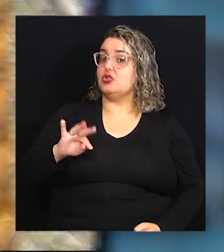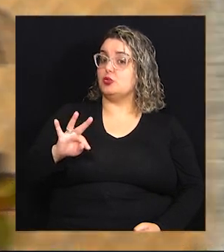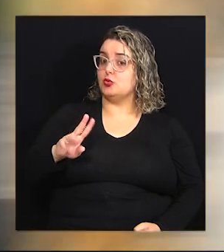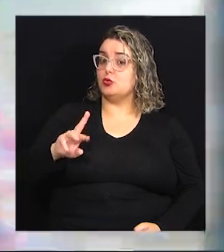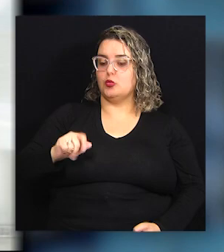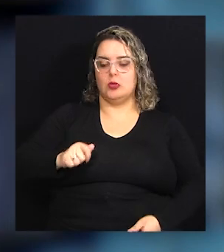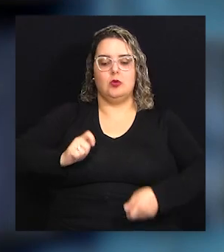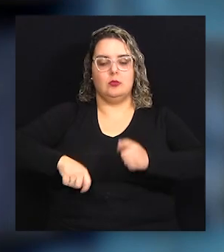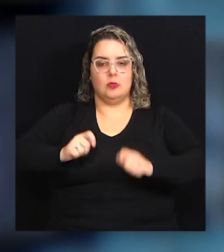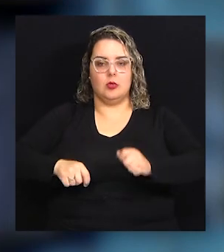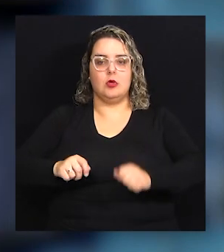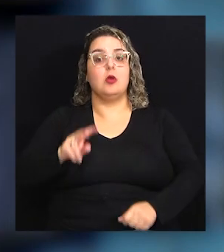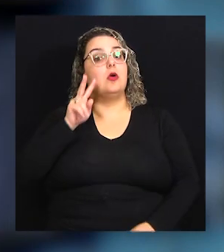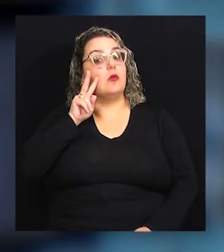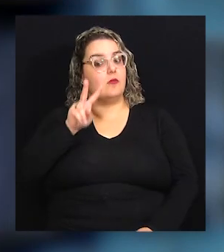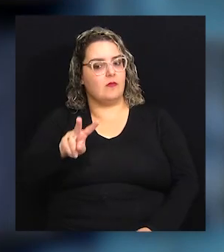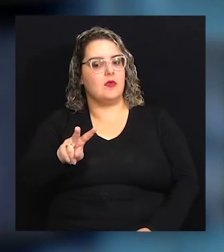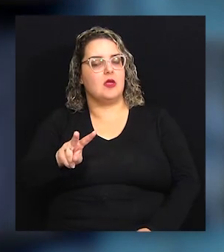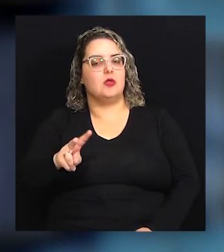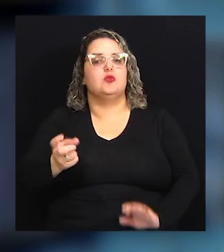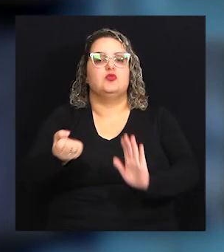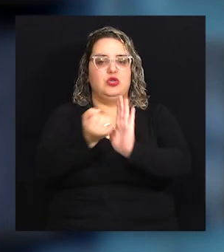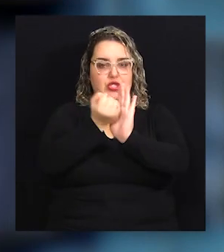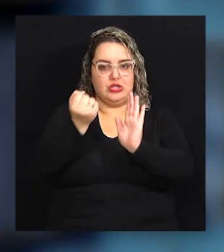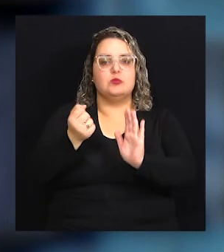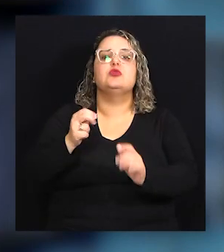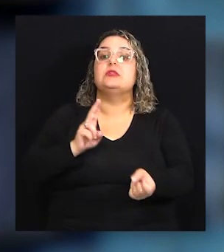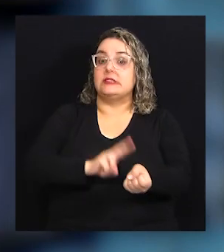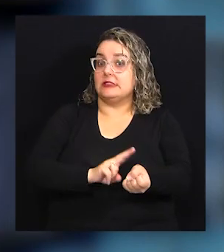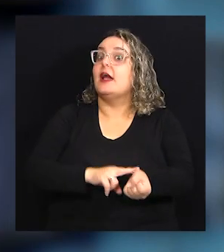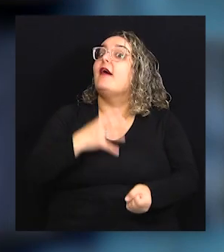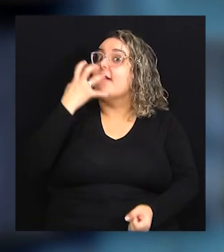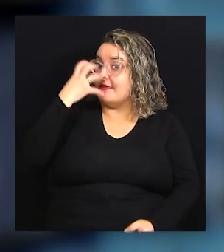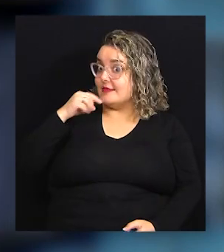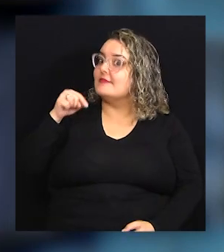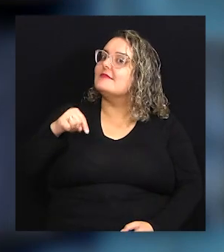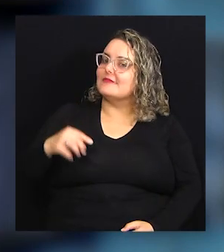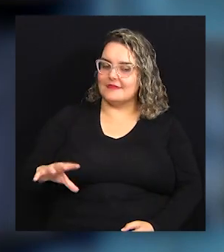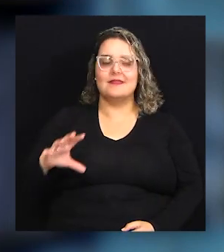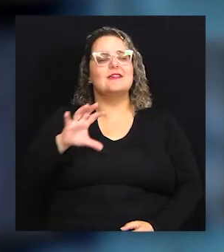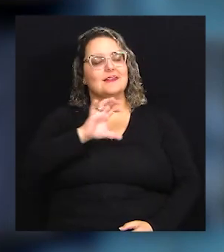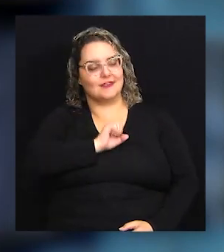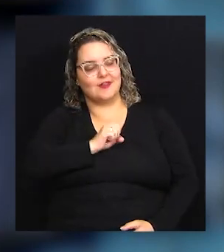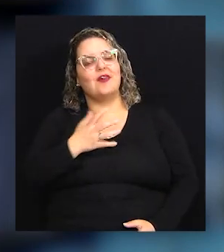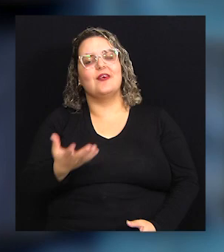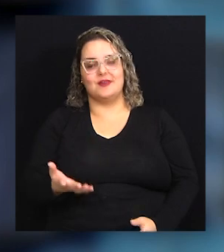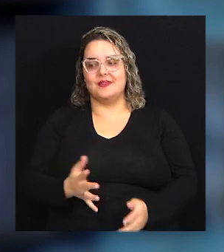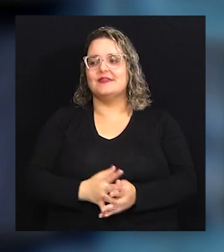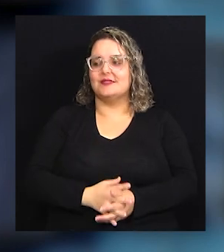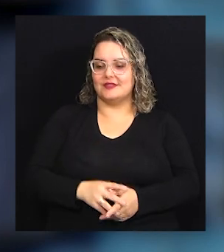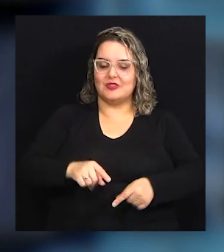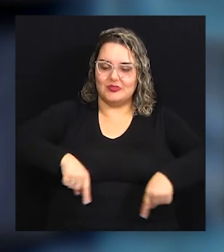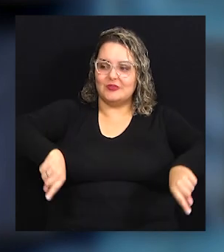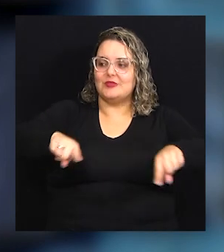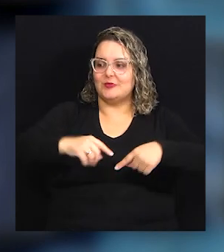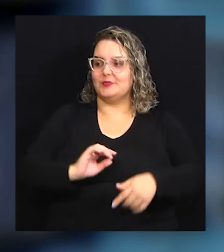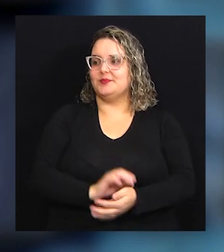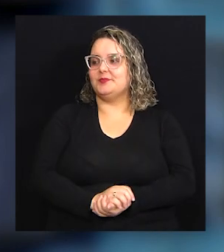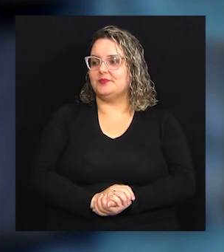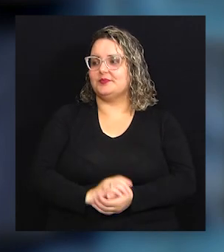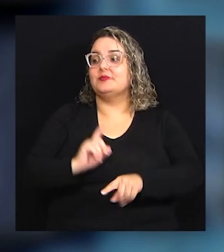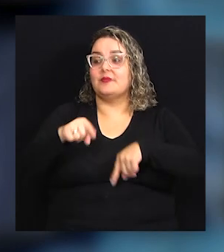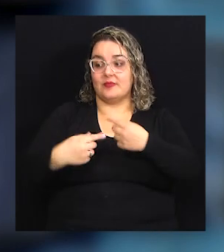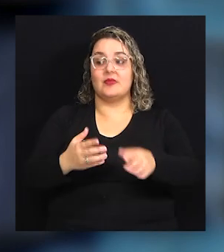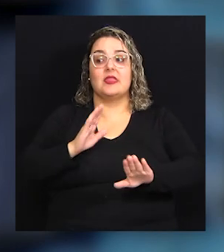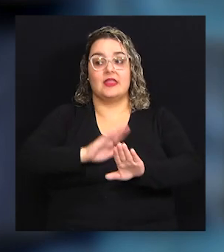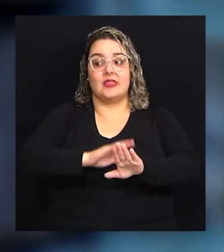A musicalização que é no tambor também, eles trabalham lendo as figuras rítmicas também. É bem sério, assim. E eles gostam muito.